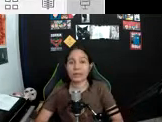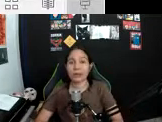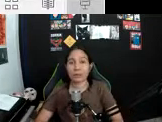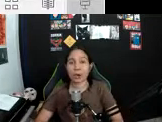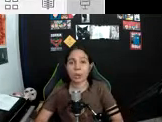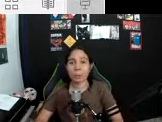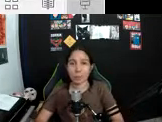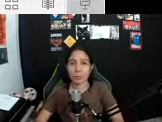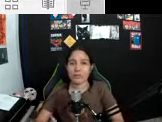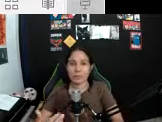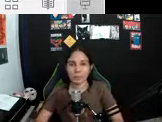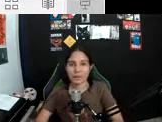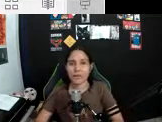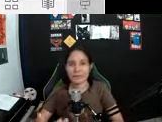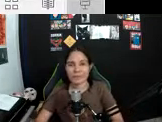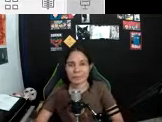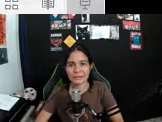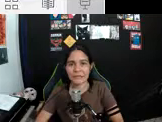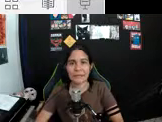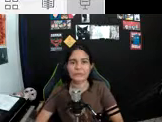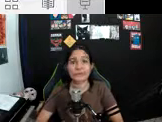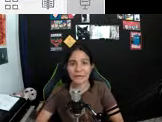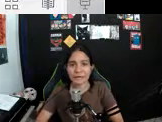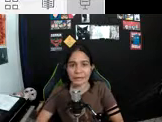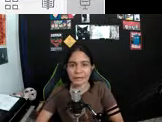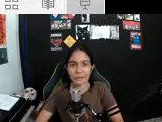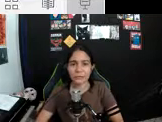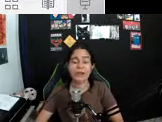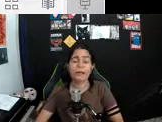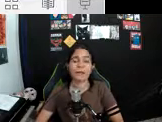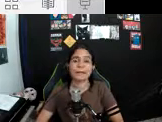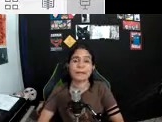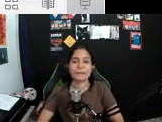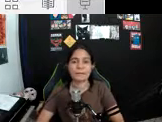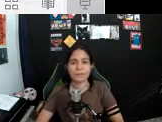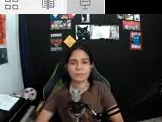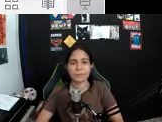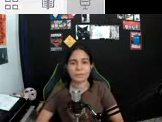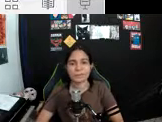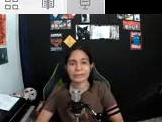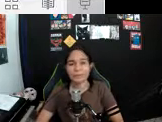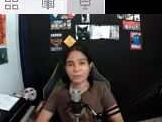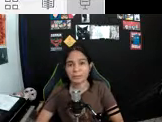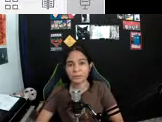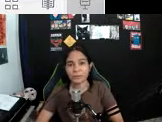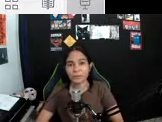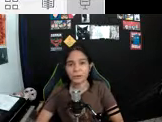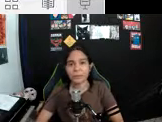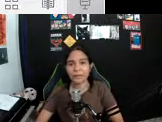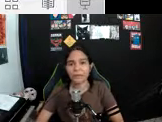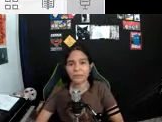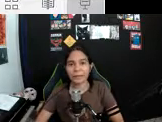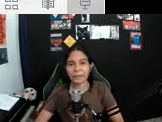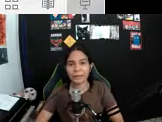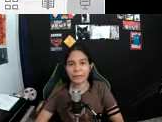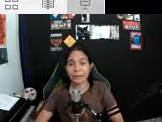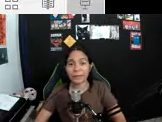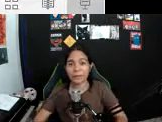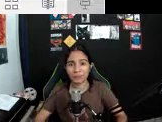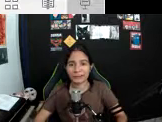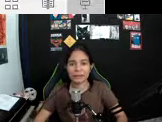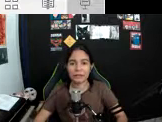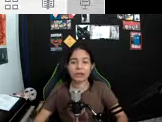vocês estejam prontos, preparados, capacitados, treinados, para que assim vocês possam estar exercendo de forma